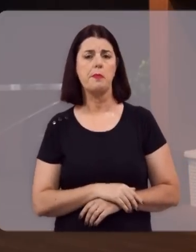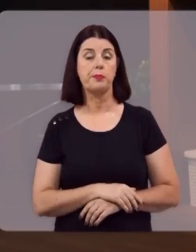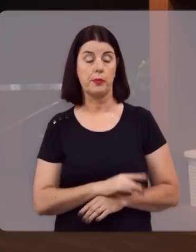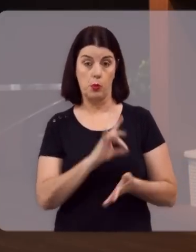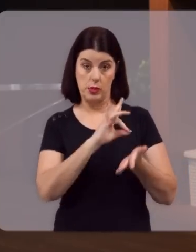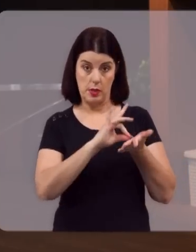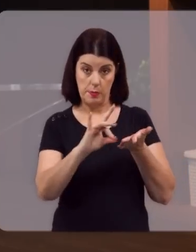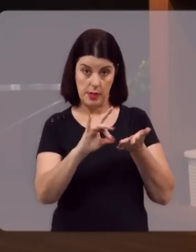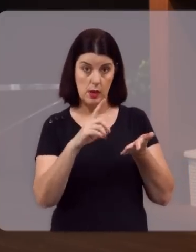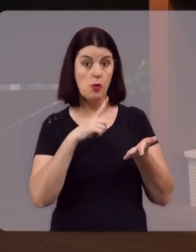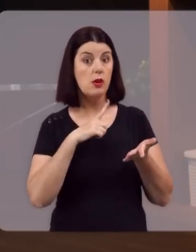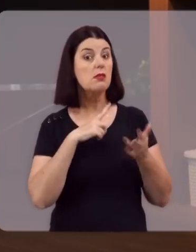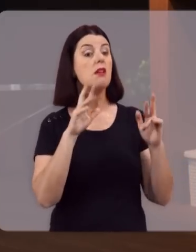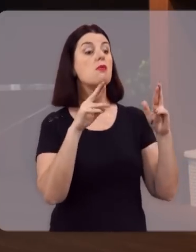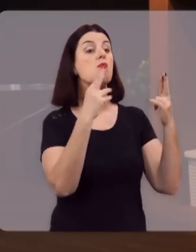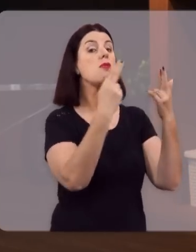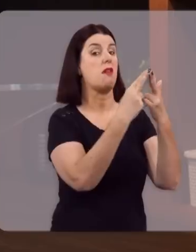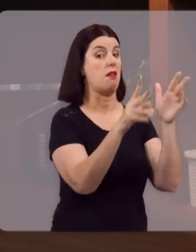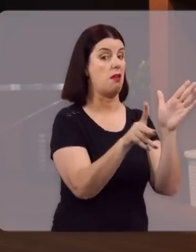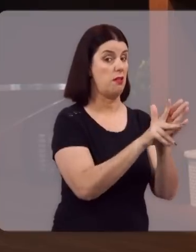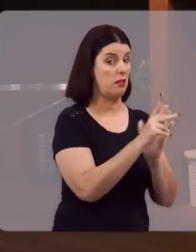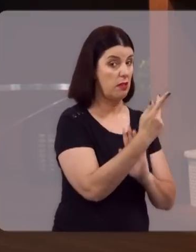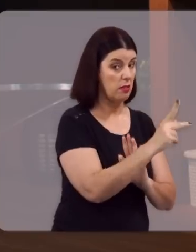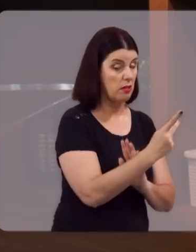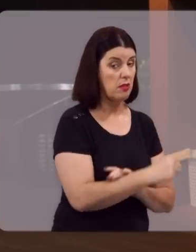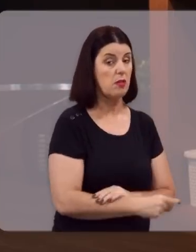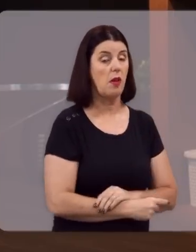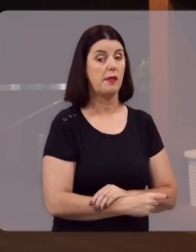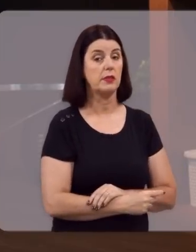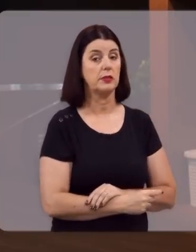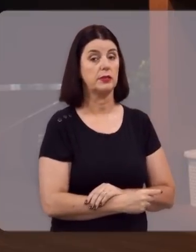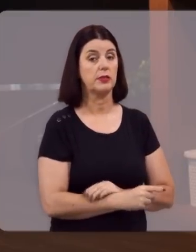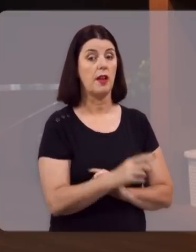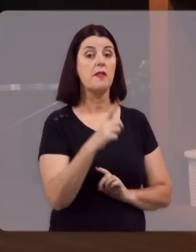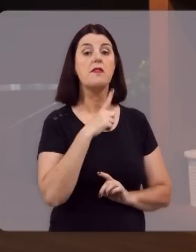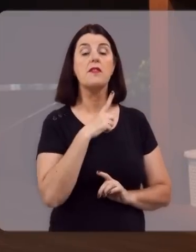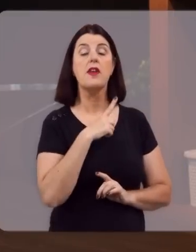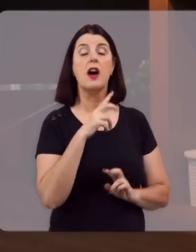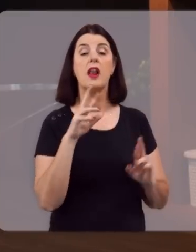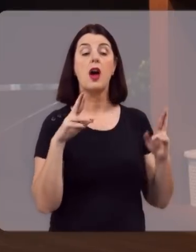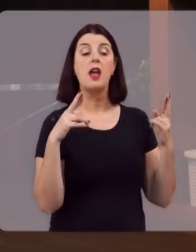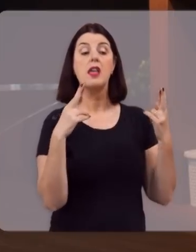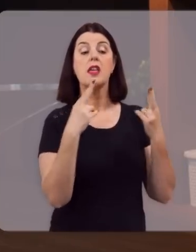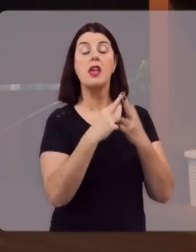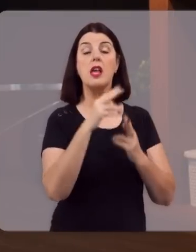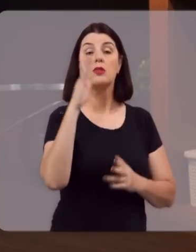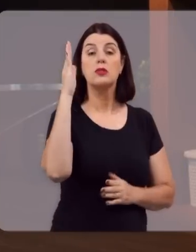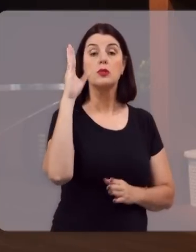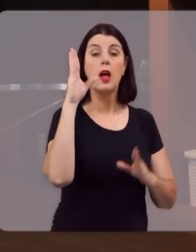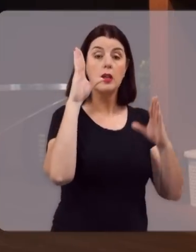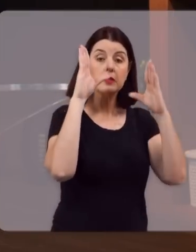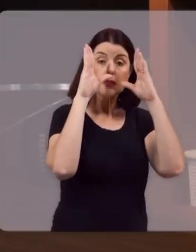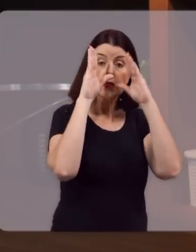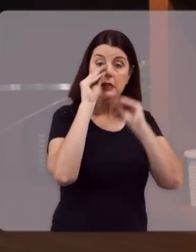Este inimigo tem um reino, e a Bíblia chama de império das trevas.